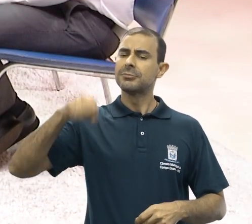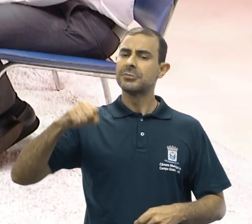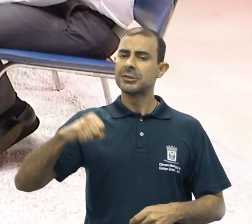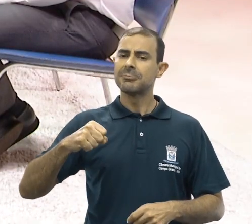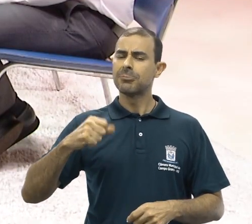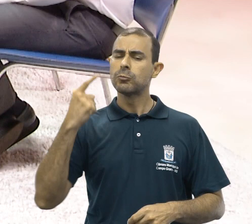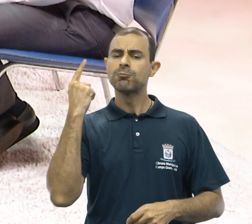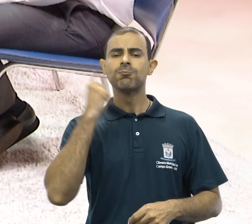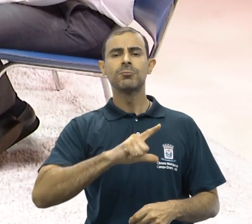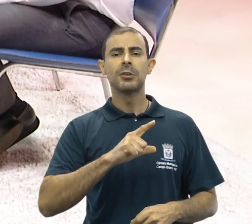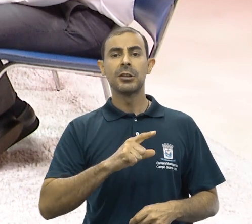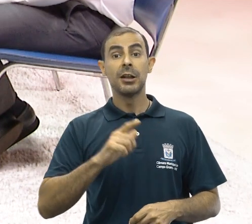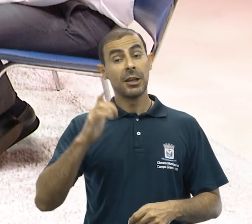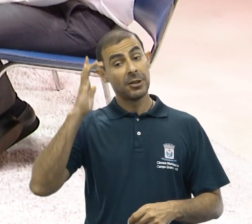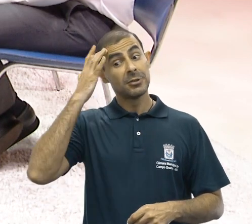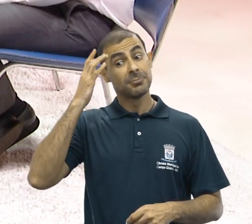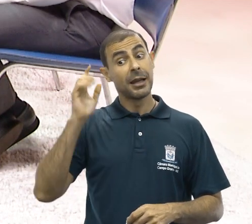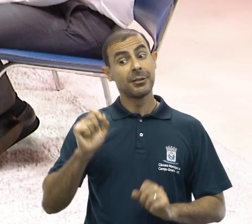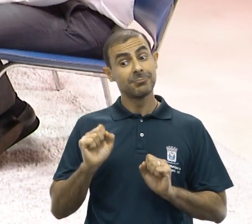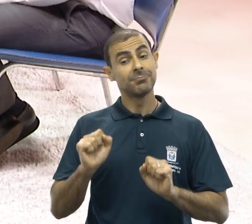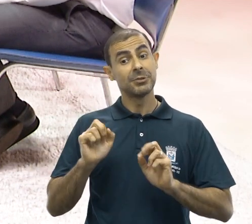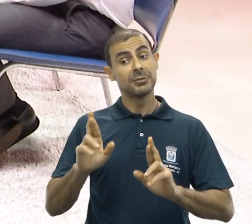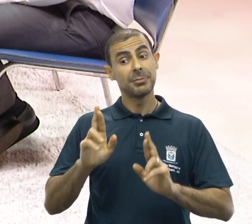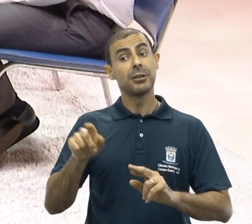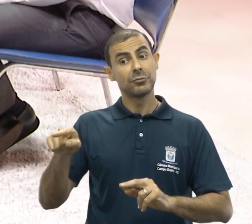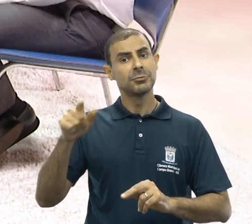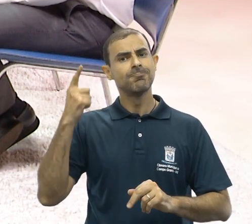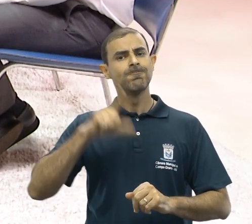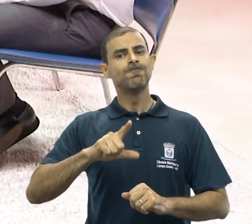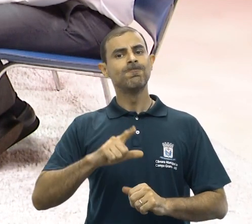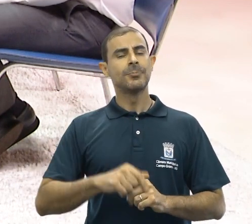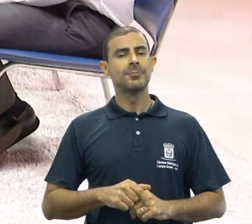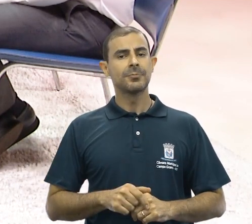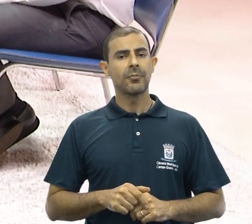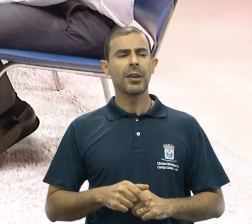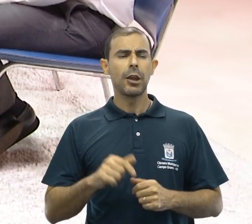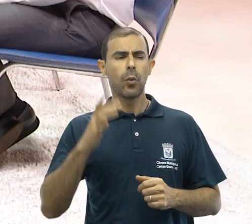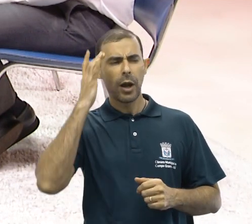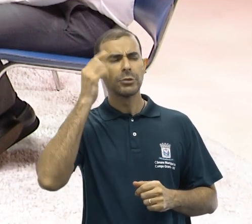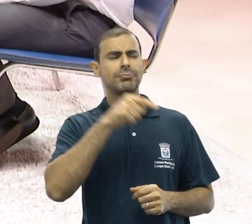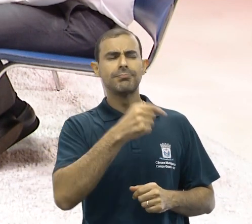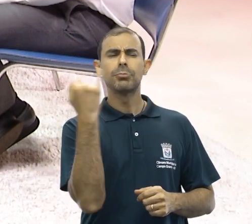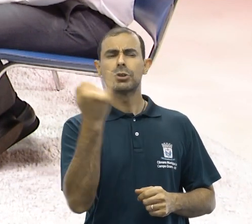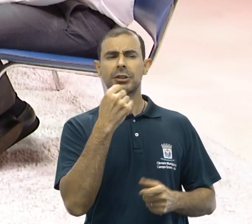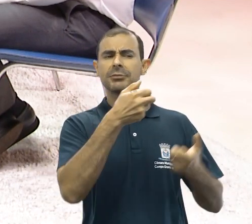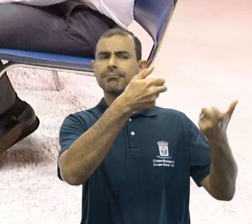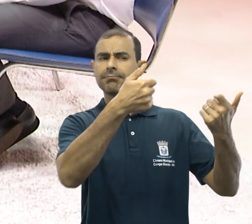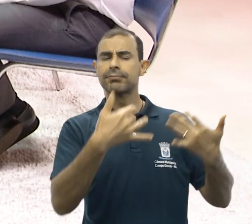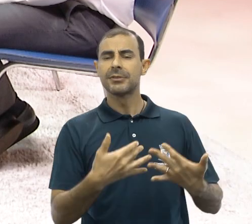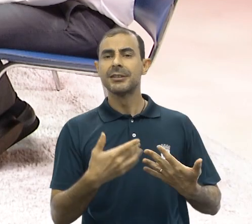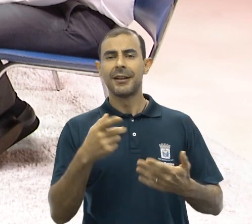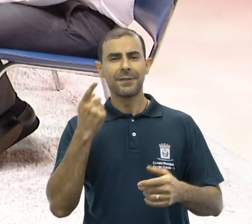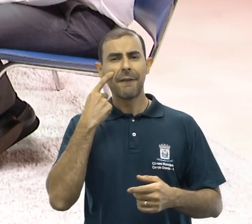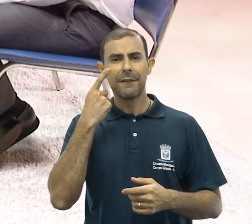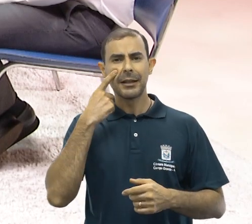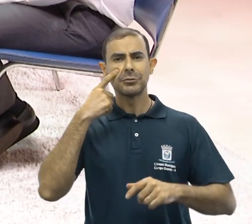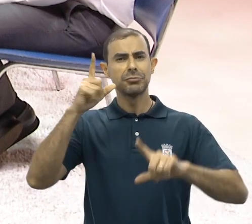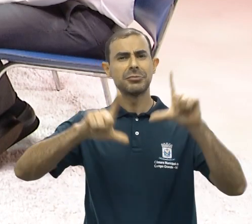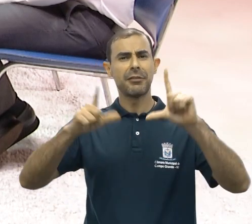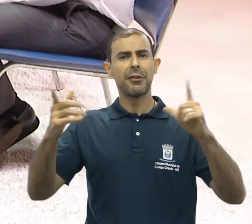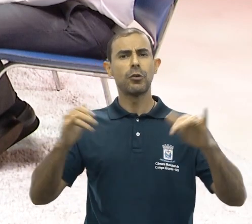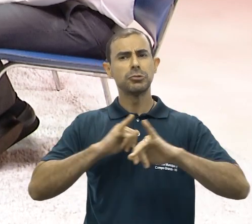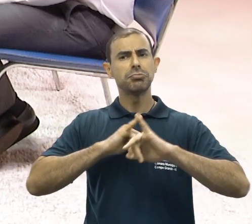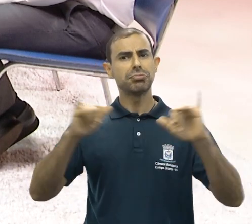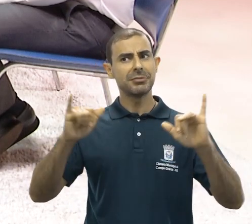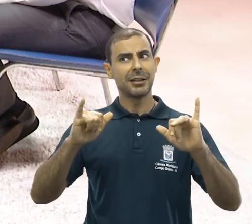essa. Com certeza, eu espero que você toque isso daí. Para cima, eu acho que é importante essa fala do senhor. Qual é que a importância desse programa aqui?